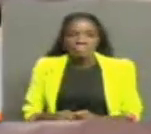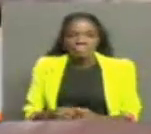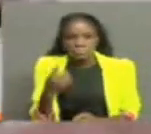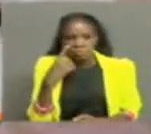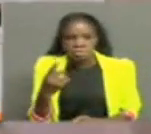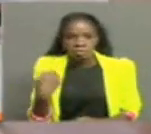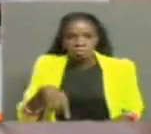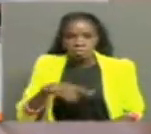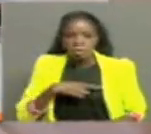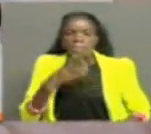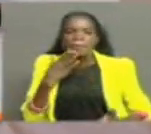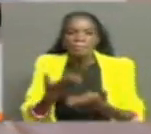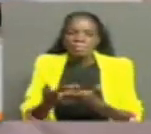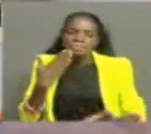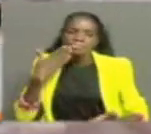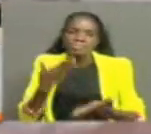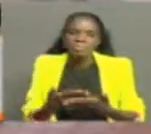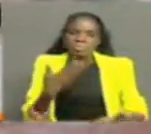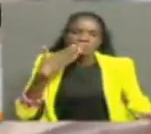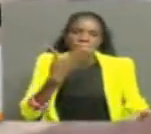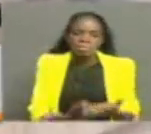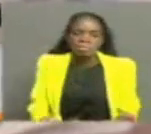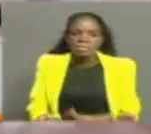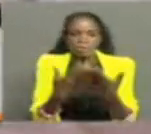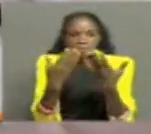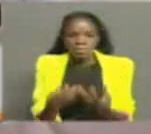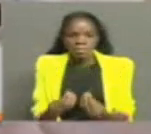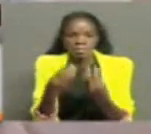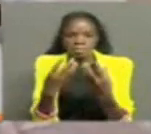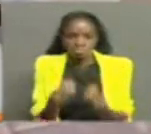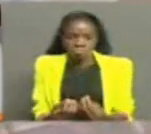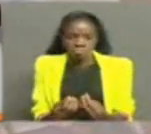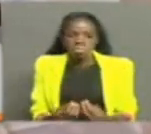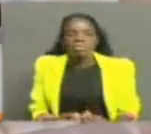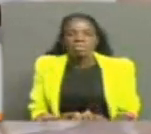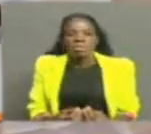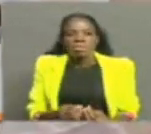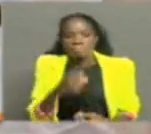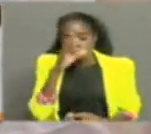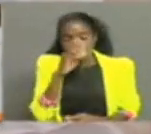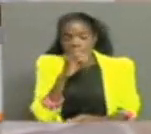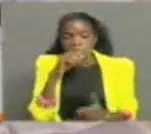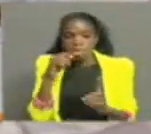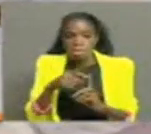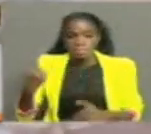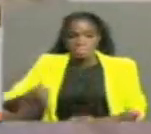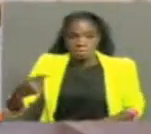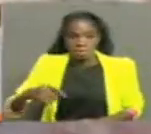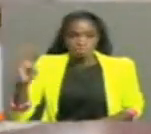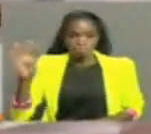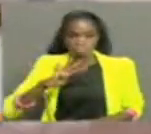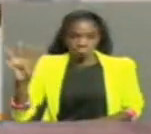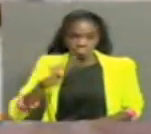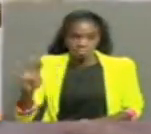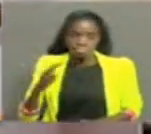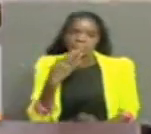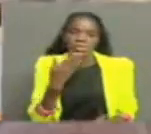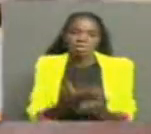nós agradecemos a empreitada que lhe foi dada pelo camarada presidente João Manuel Gonçalves Lourenço.